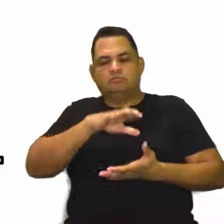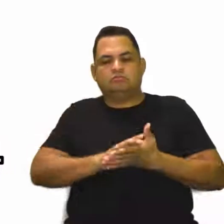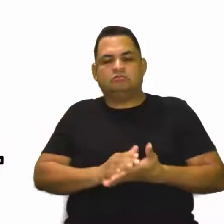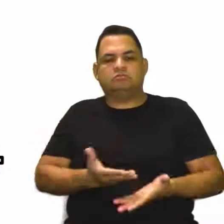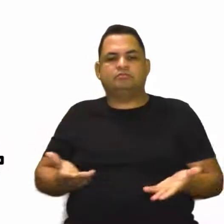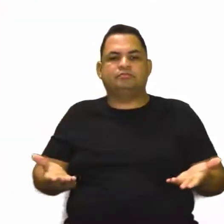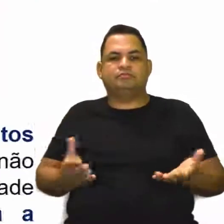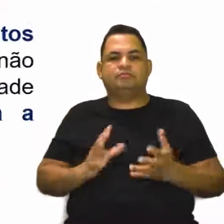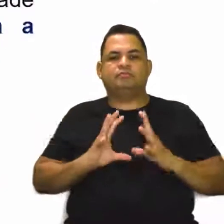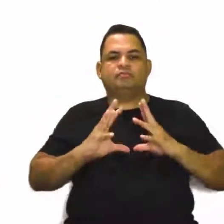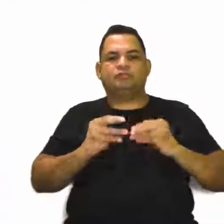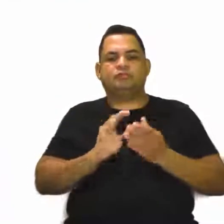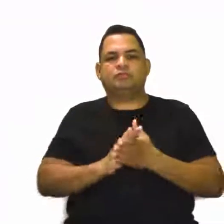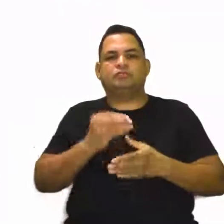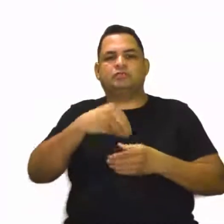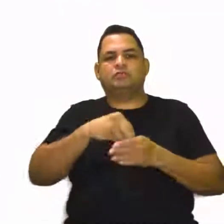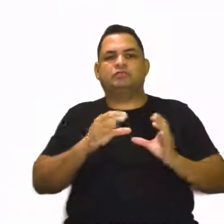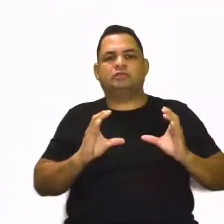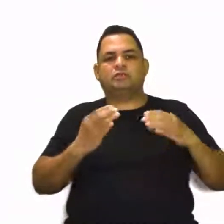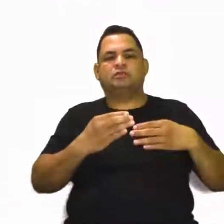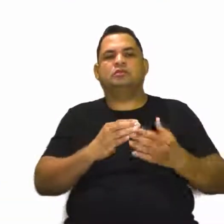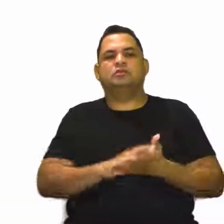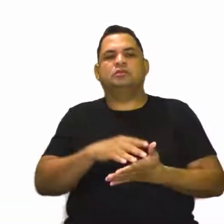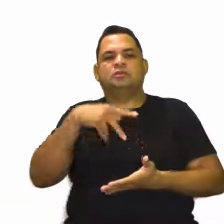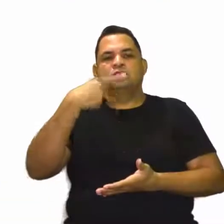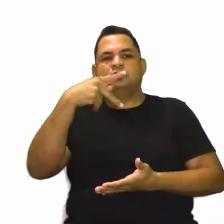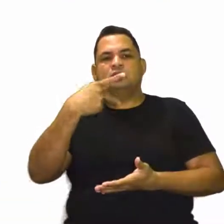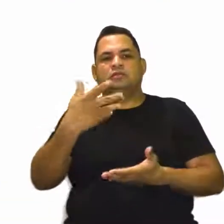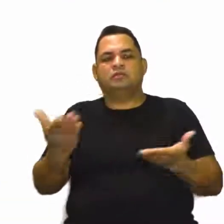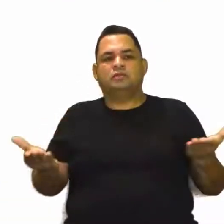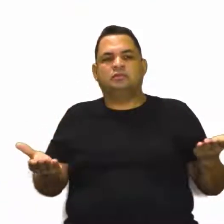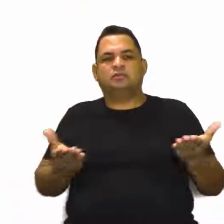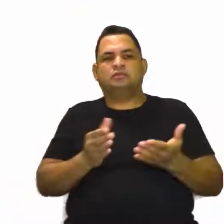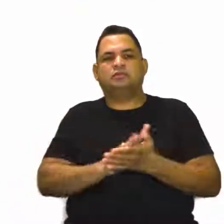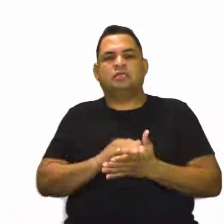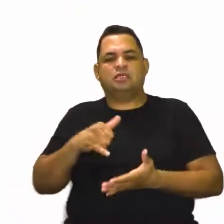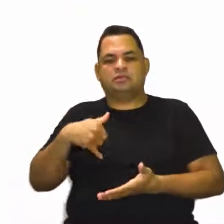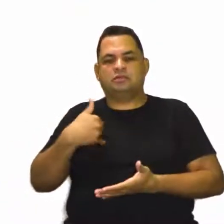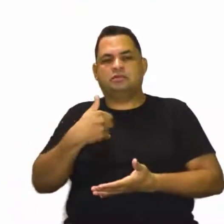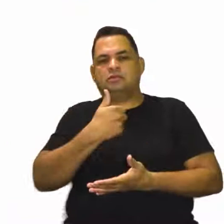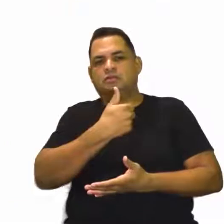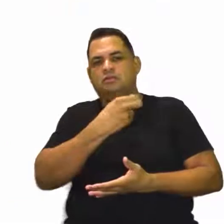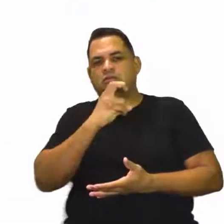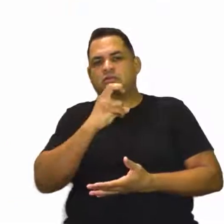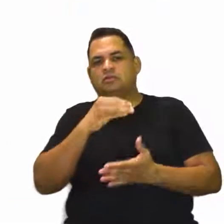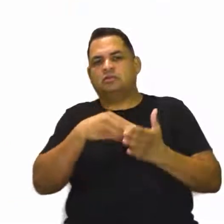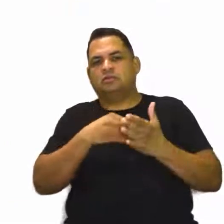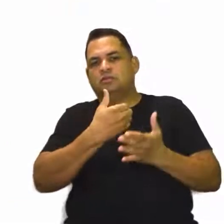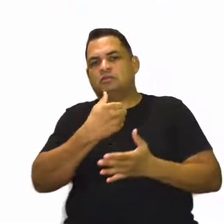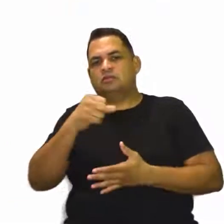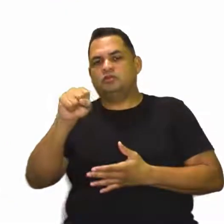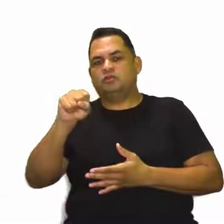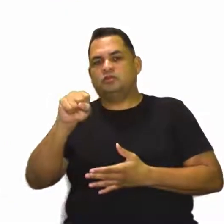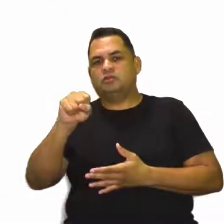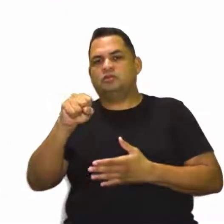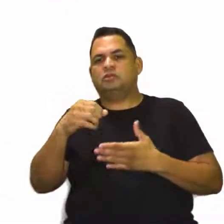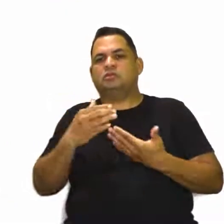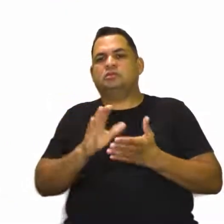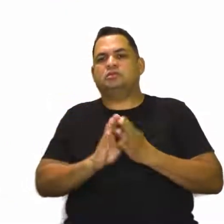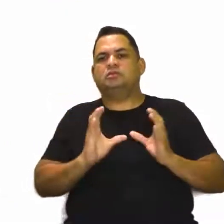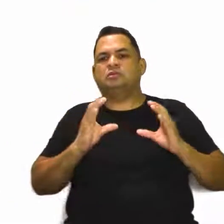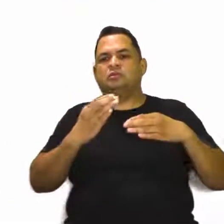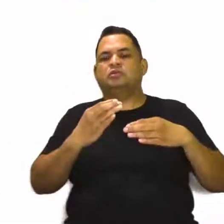tudo isso está nesse grupo. E aí a gente fala aí, por exemplo, agora daqui a idade, né, entre 5 e 18 anos, né?